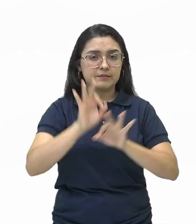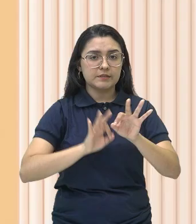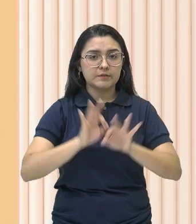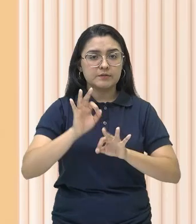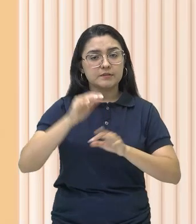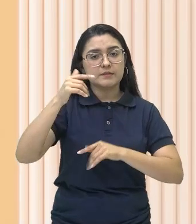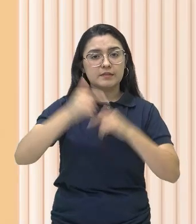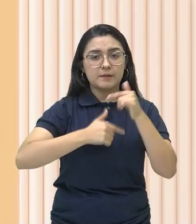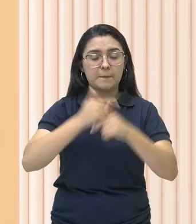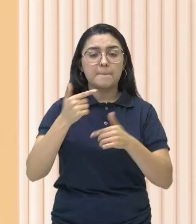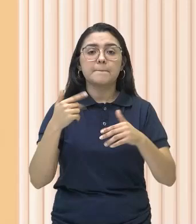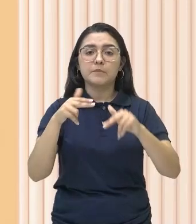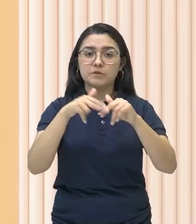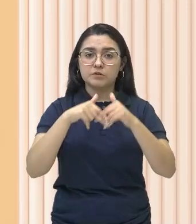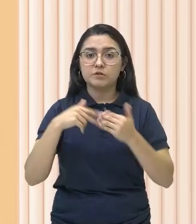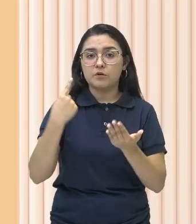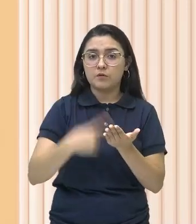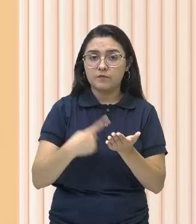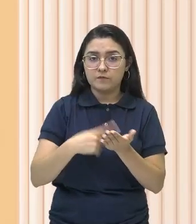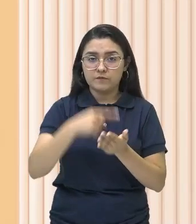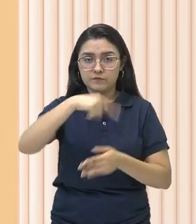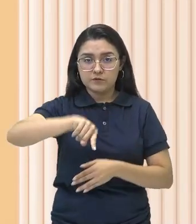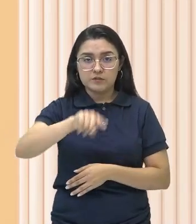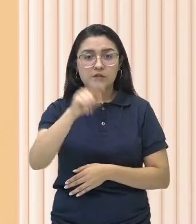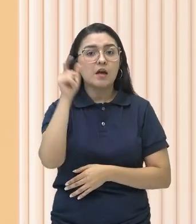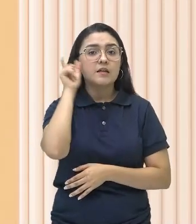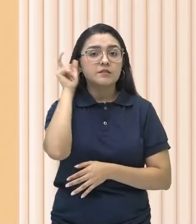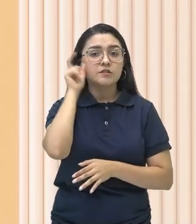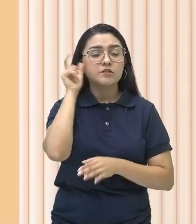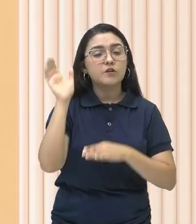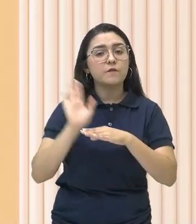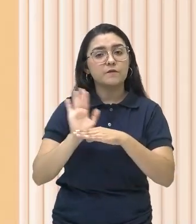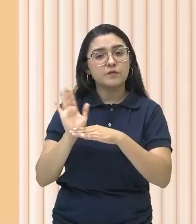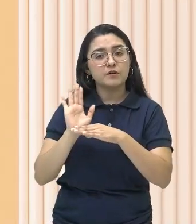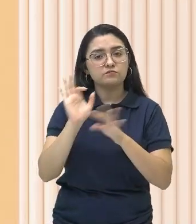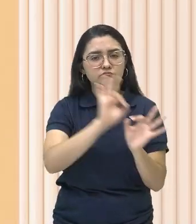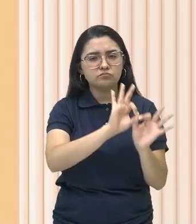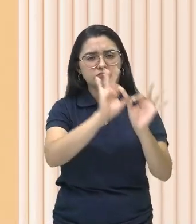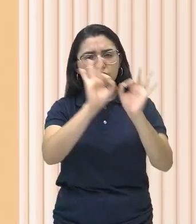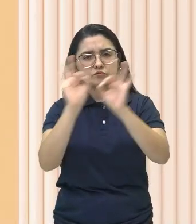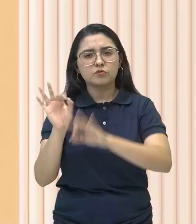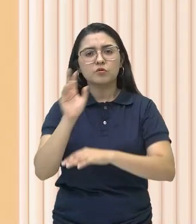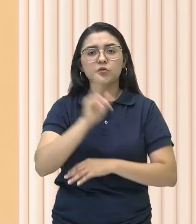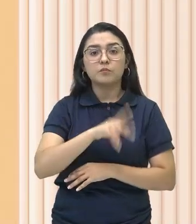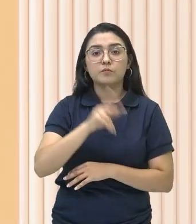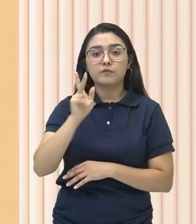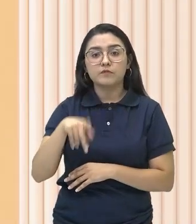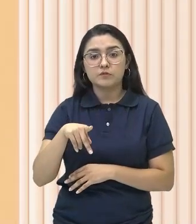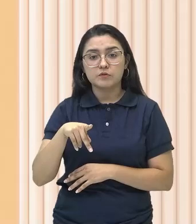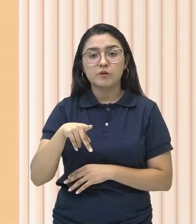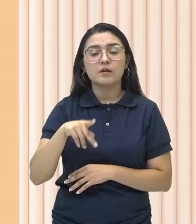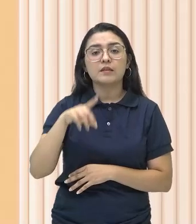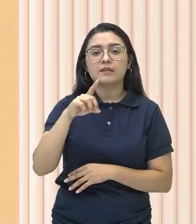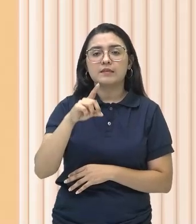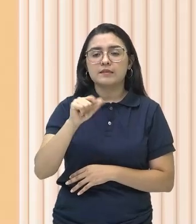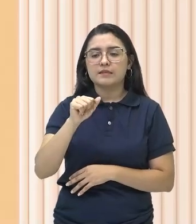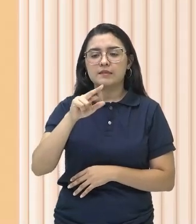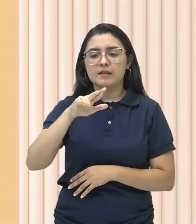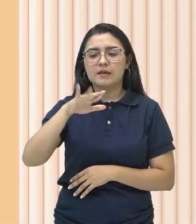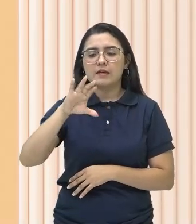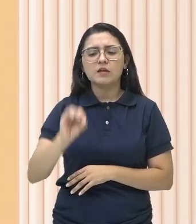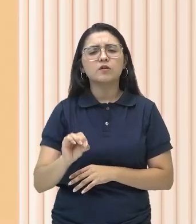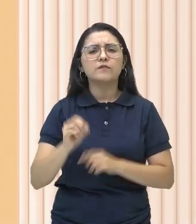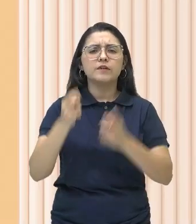eu vou convidar vocês agora a assistirem comigo um vídeo, né, com o professor, né, Dário Pinheiro, que